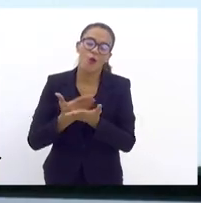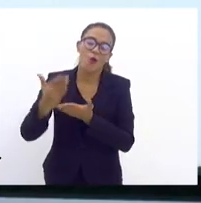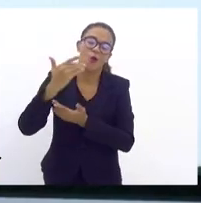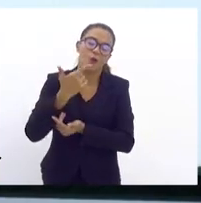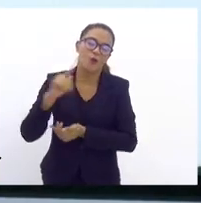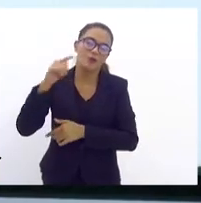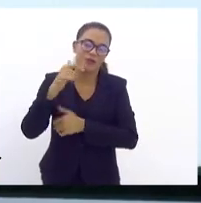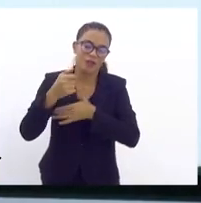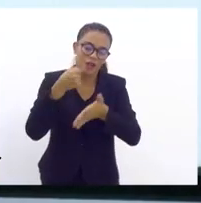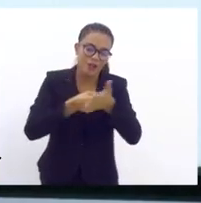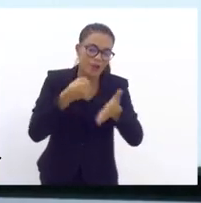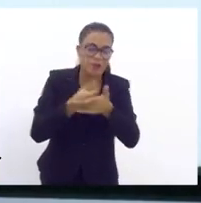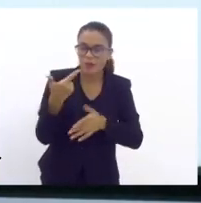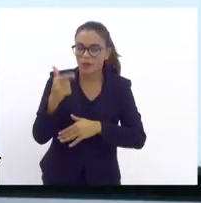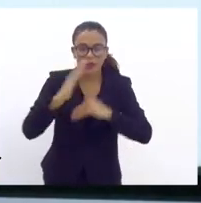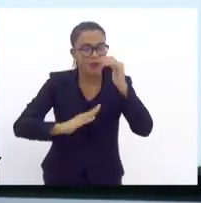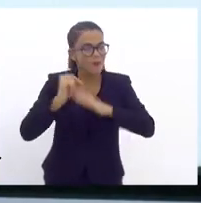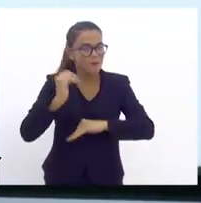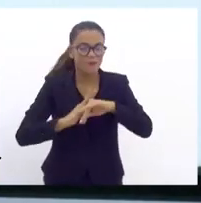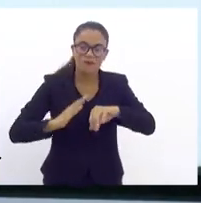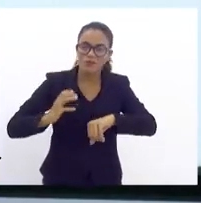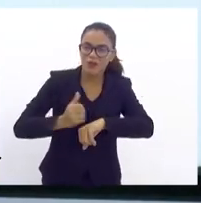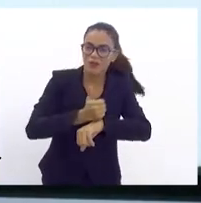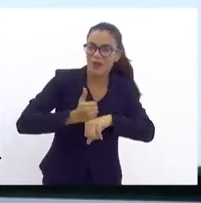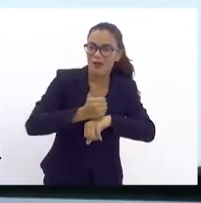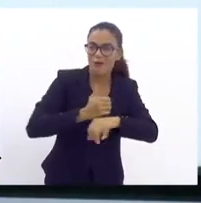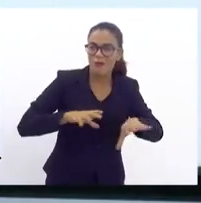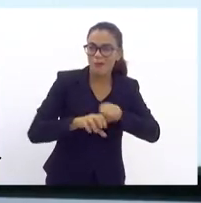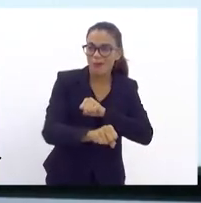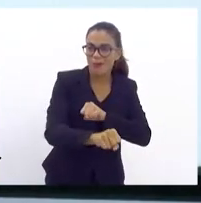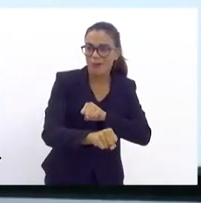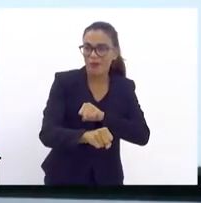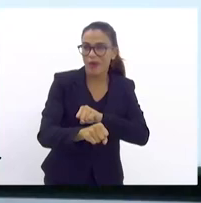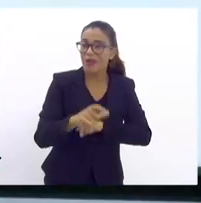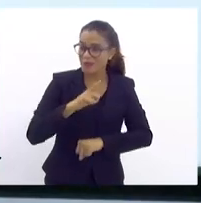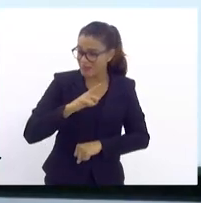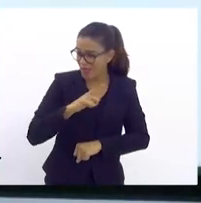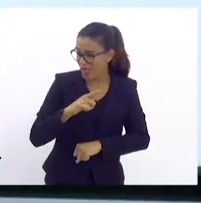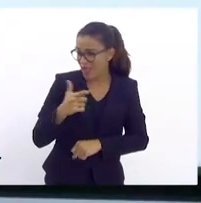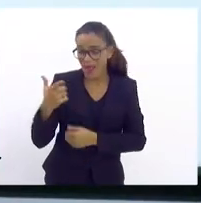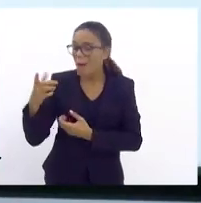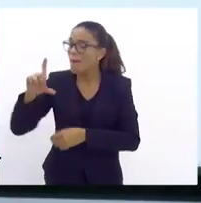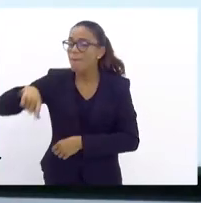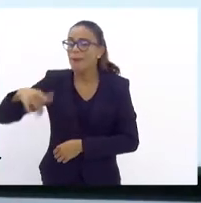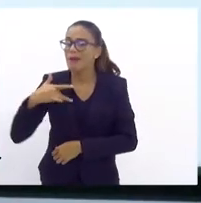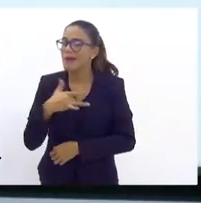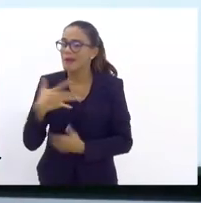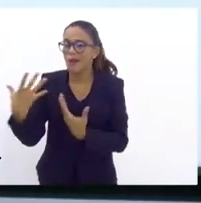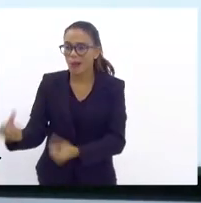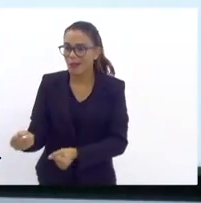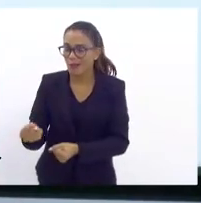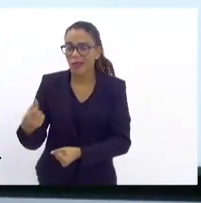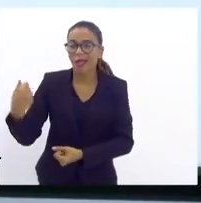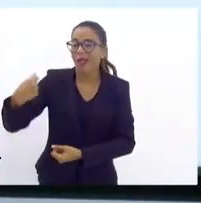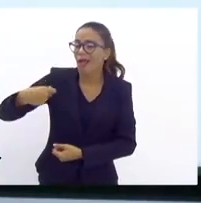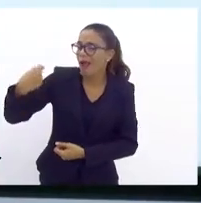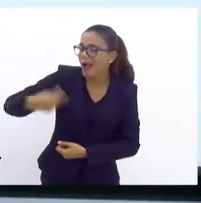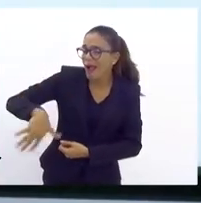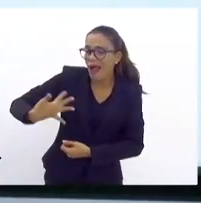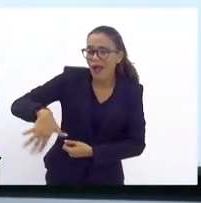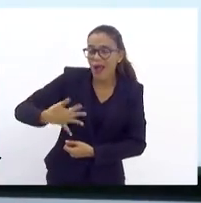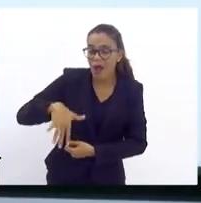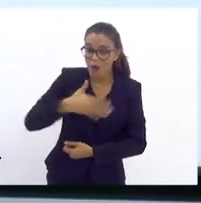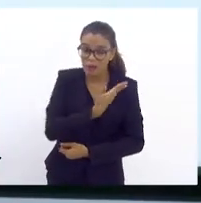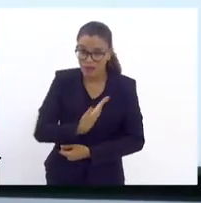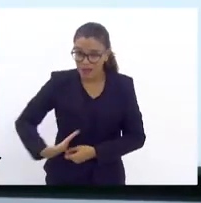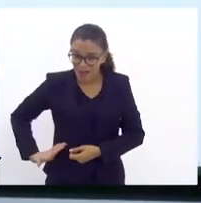não se tem profissionais capacitados os que tens estão fora do plano de saúde são caríssimos na rede